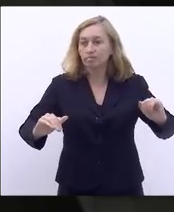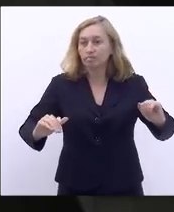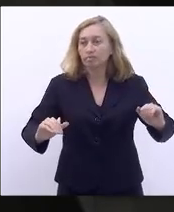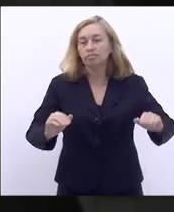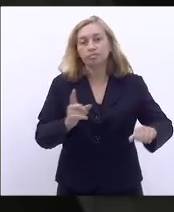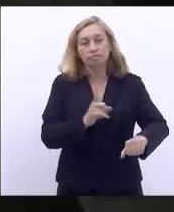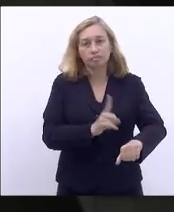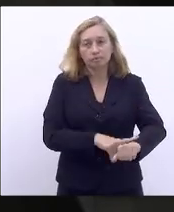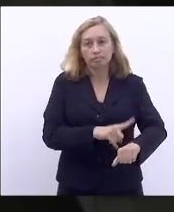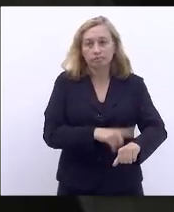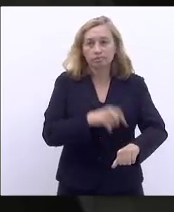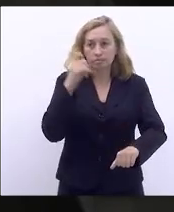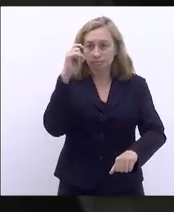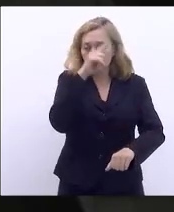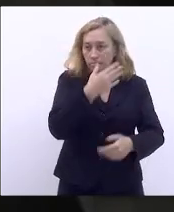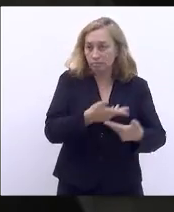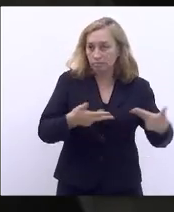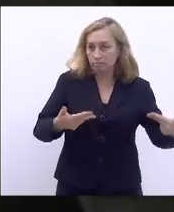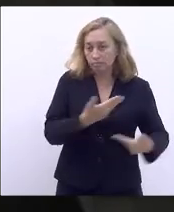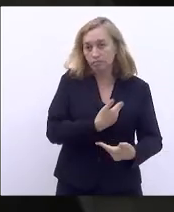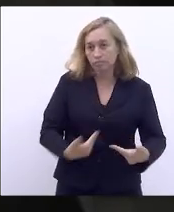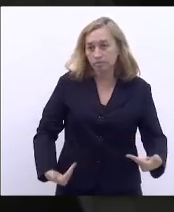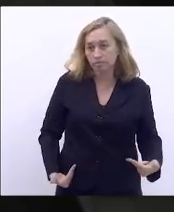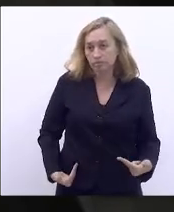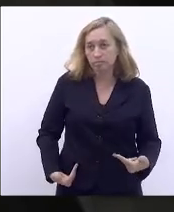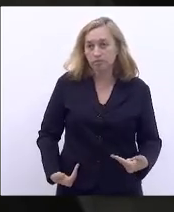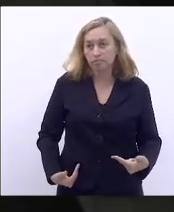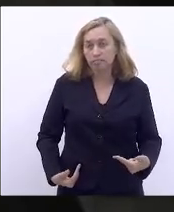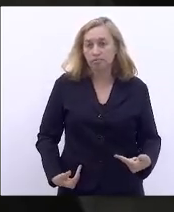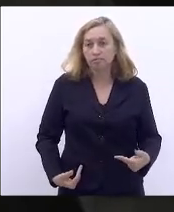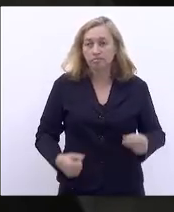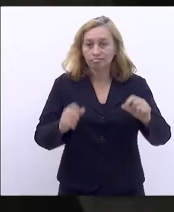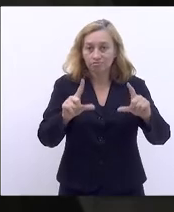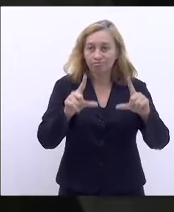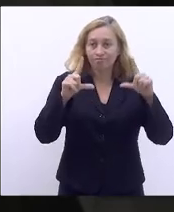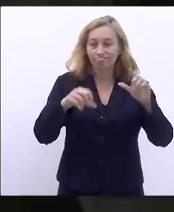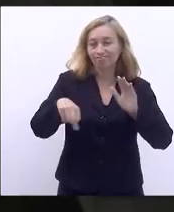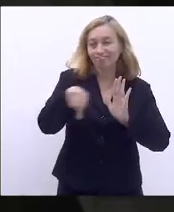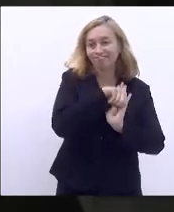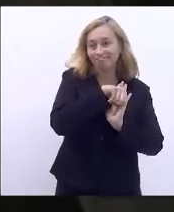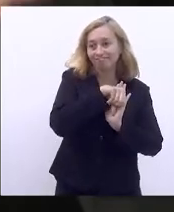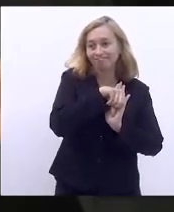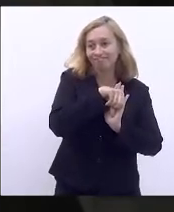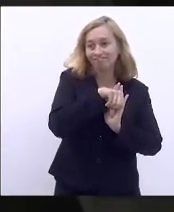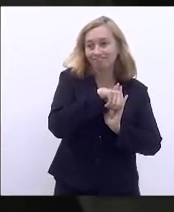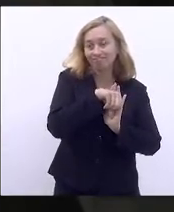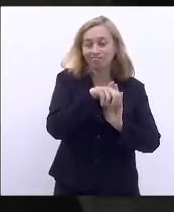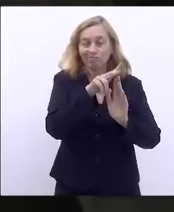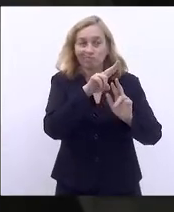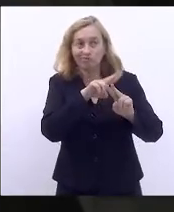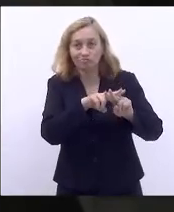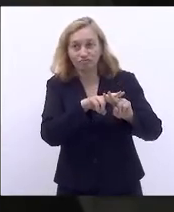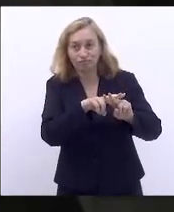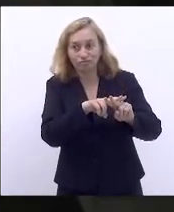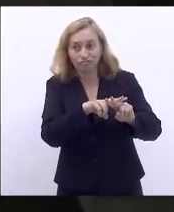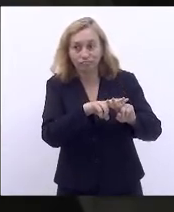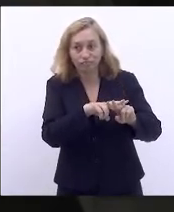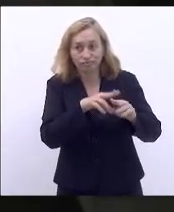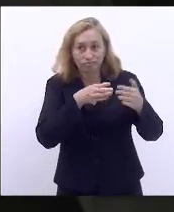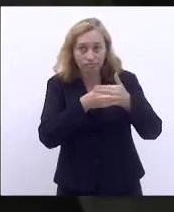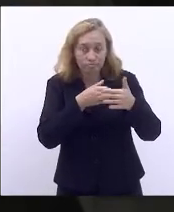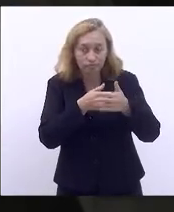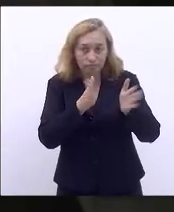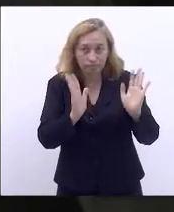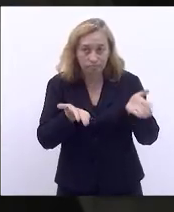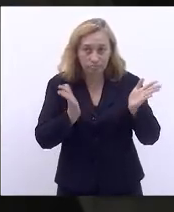vários governadores estiveram presentes nas páginas criminais do Estado, presos, enfim, impedidos,